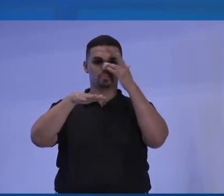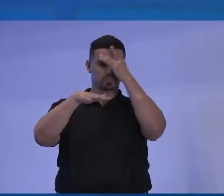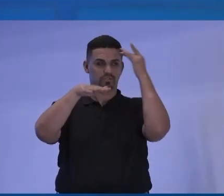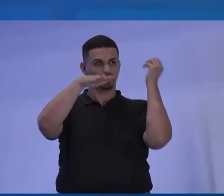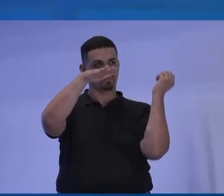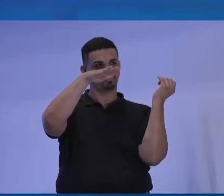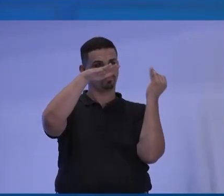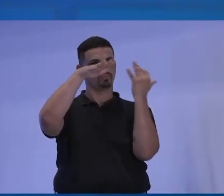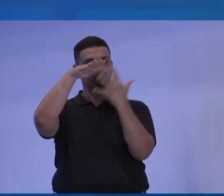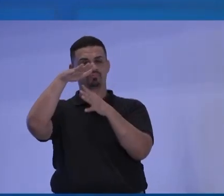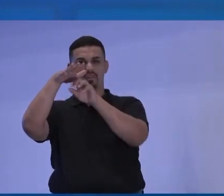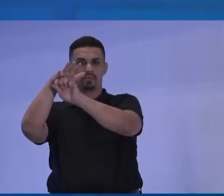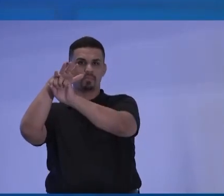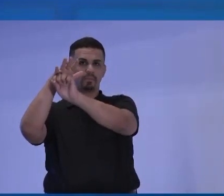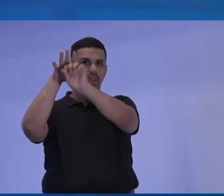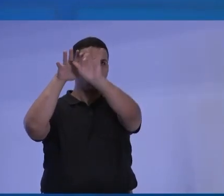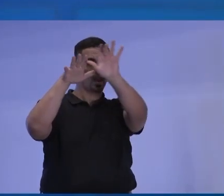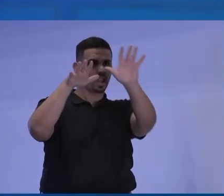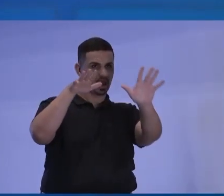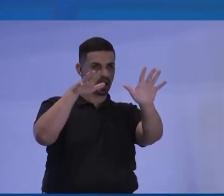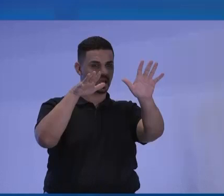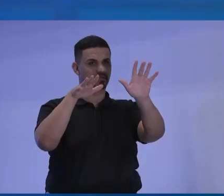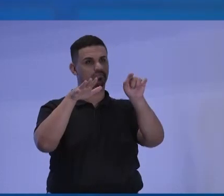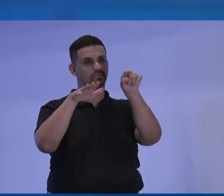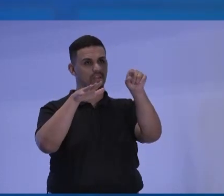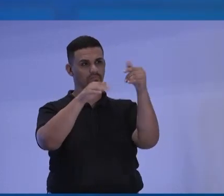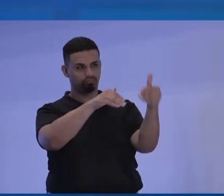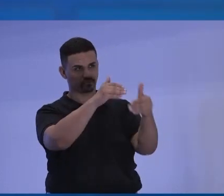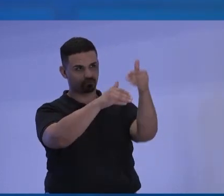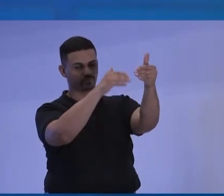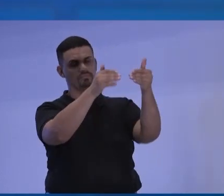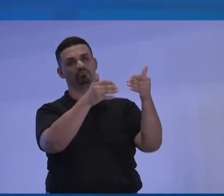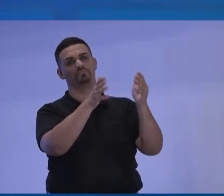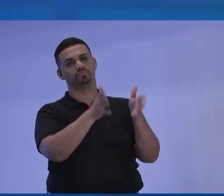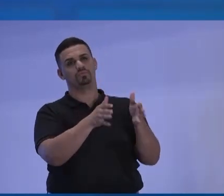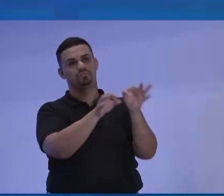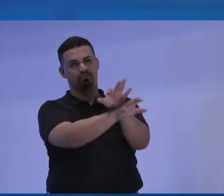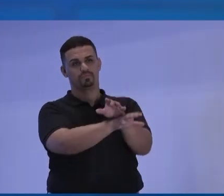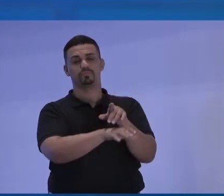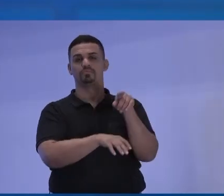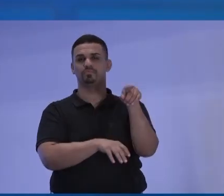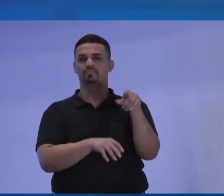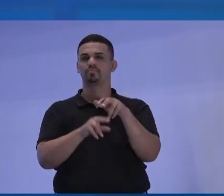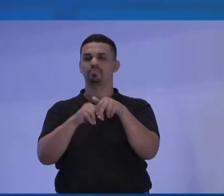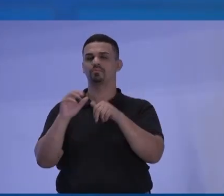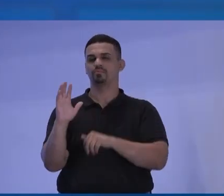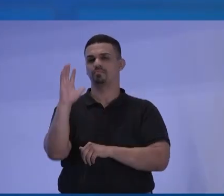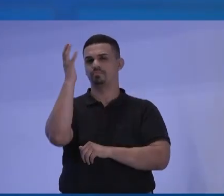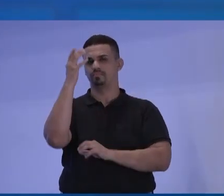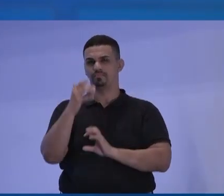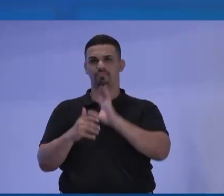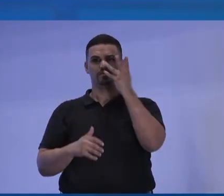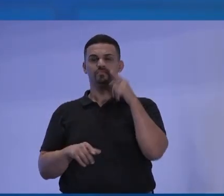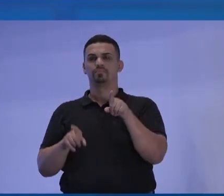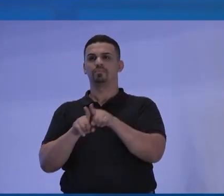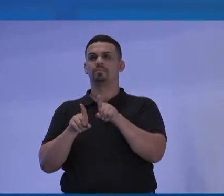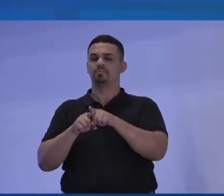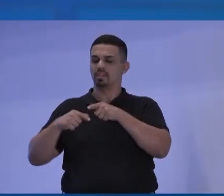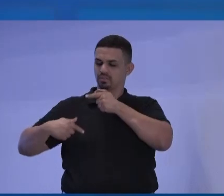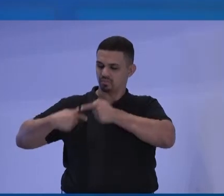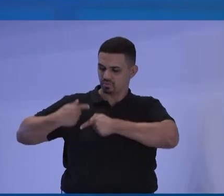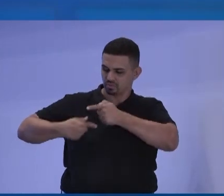de países subdesenvolvidos para os desenvolvidos, por alterações climáticas, alterações também na genética do